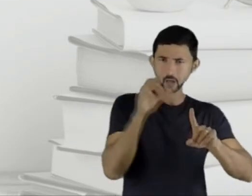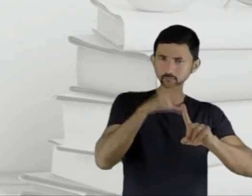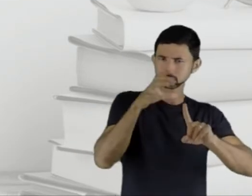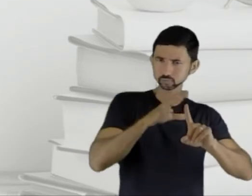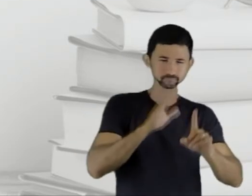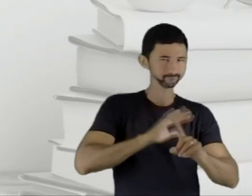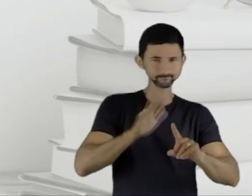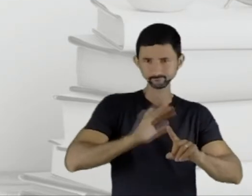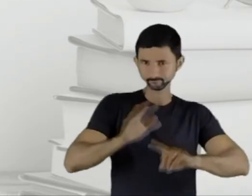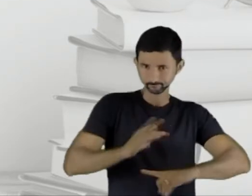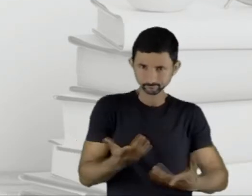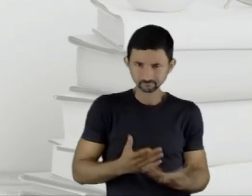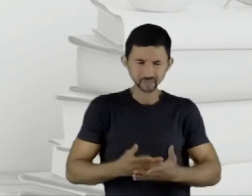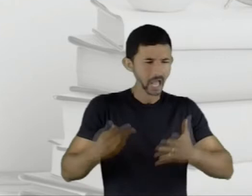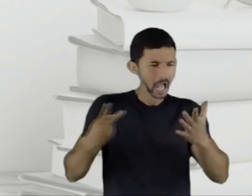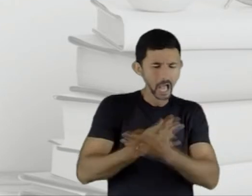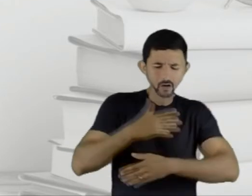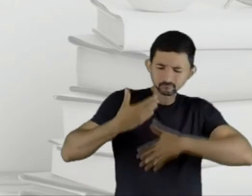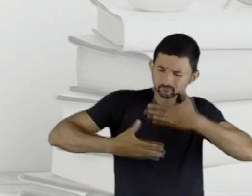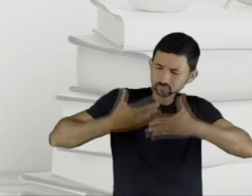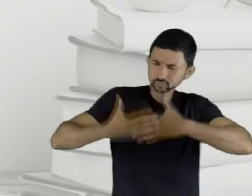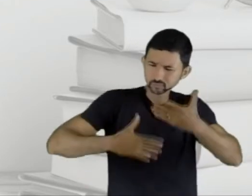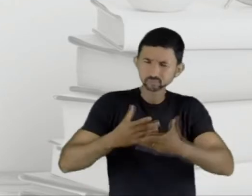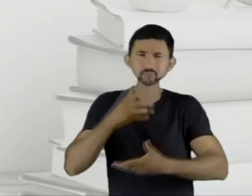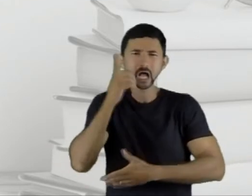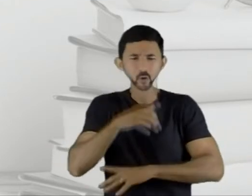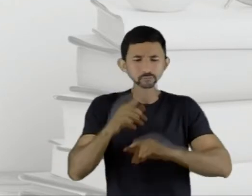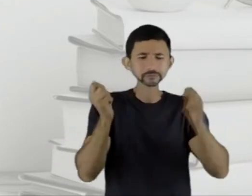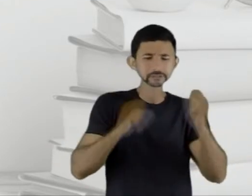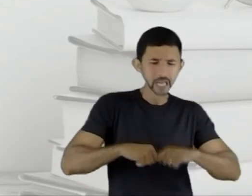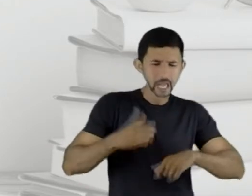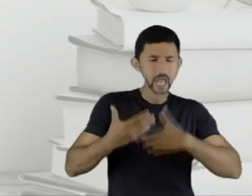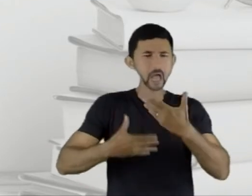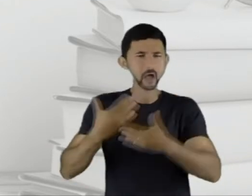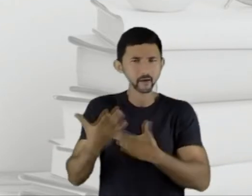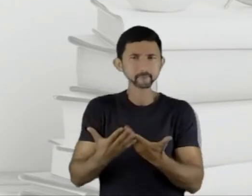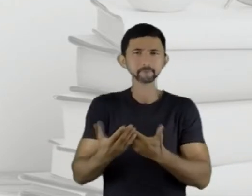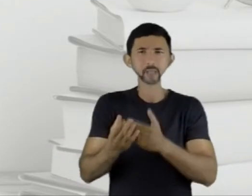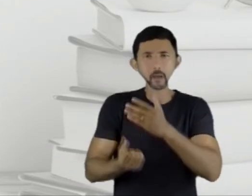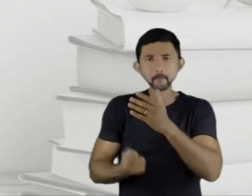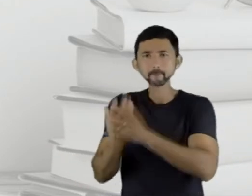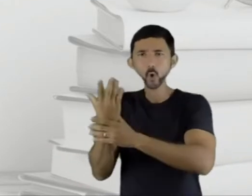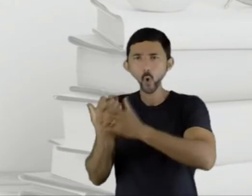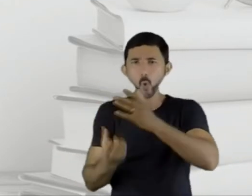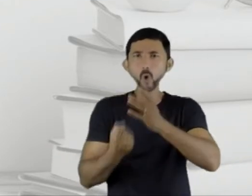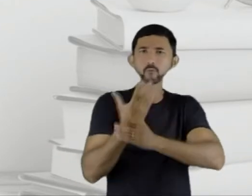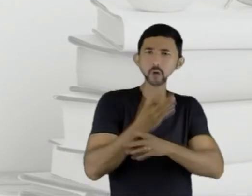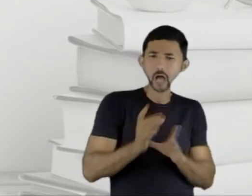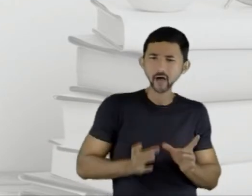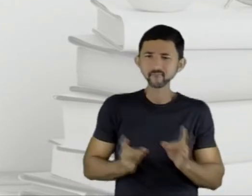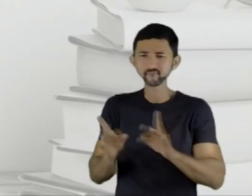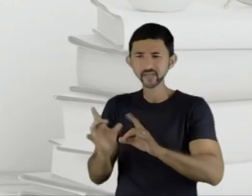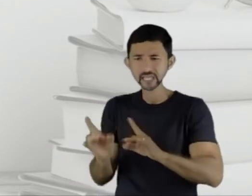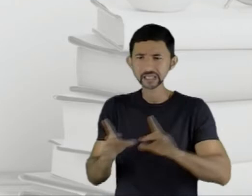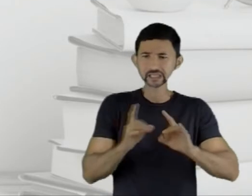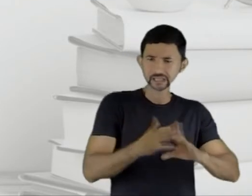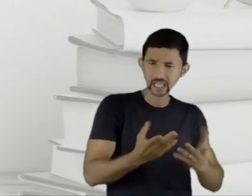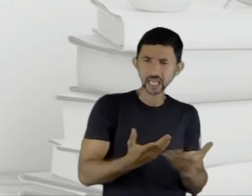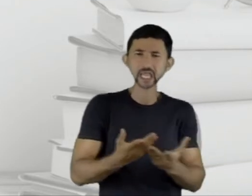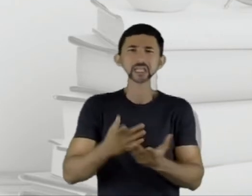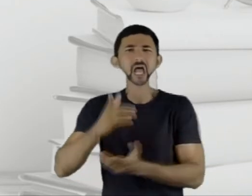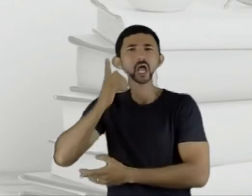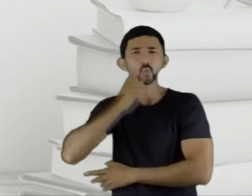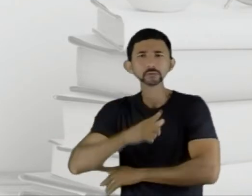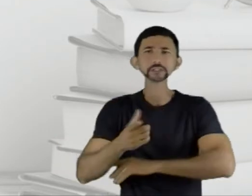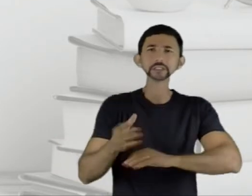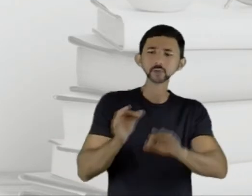acontecer, tá? Deixa que a gente está conseguindo dar conta. A gente está produzindo, a gente está vendendo. E a gente está